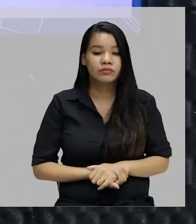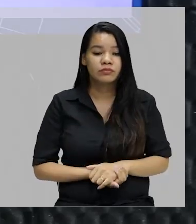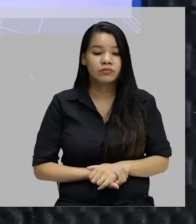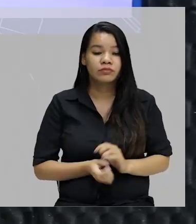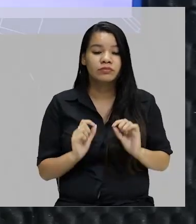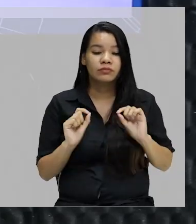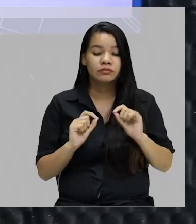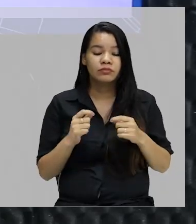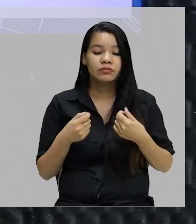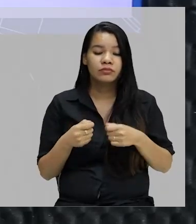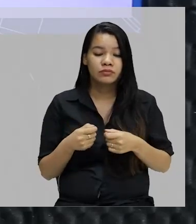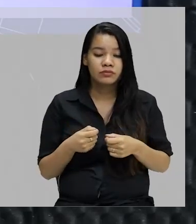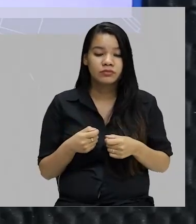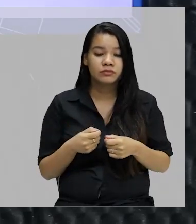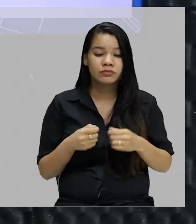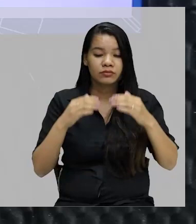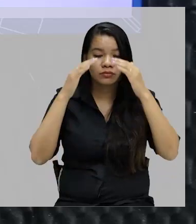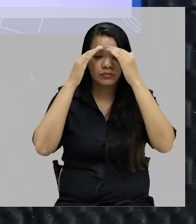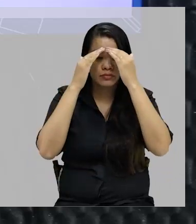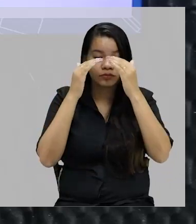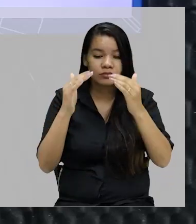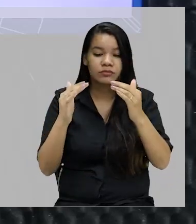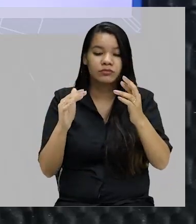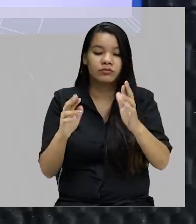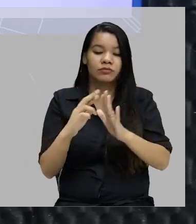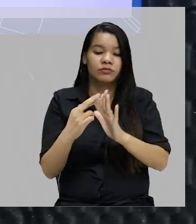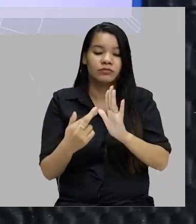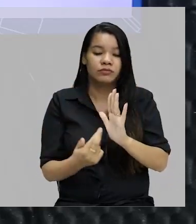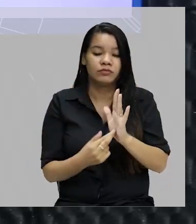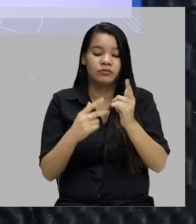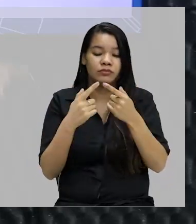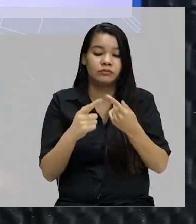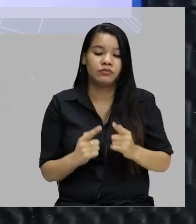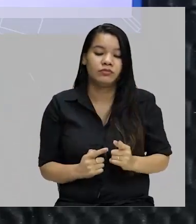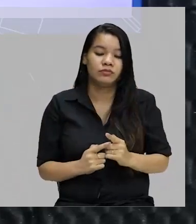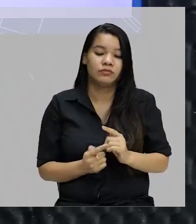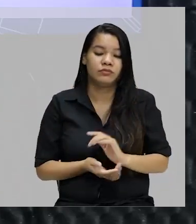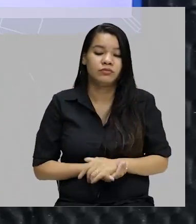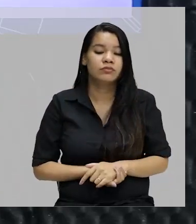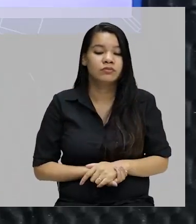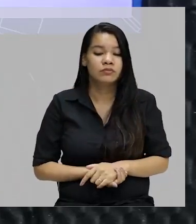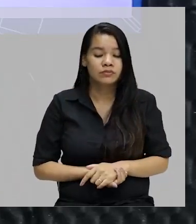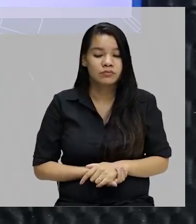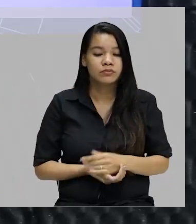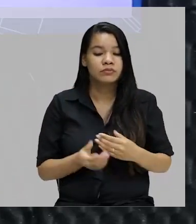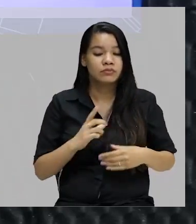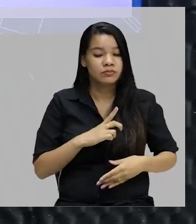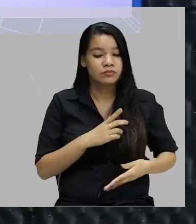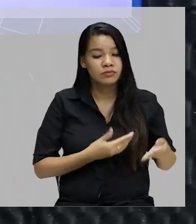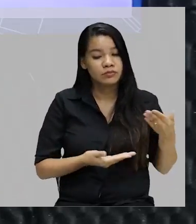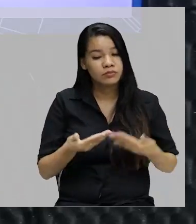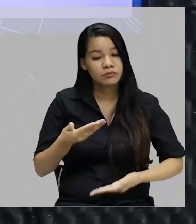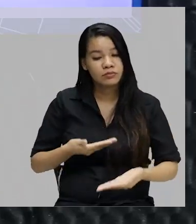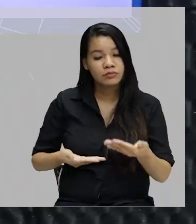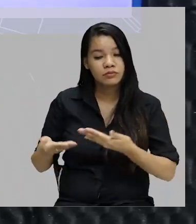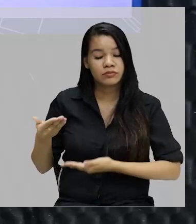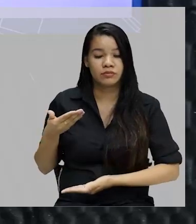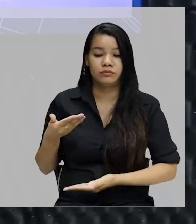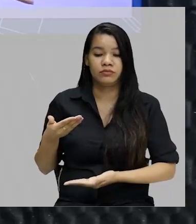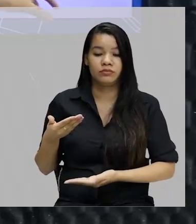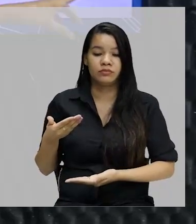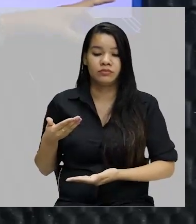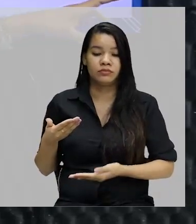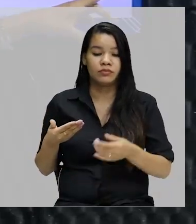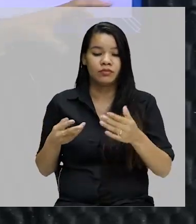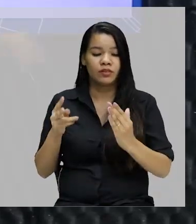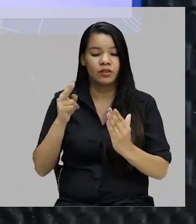que deve cumprir as regras gramaticais para garantir interação entre leitor e